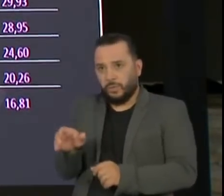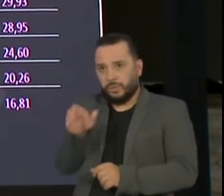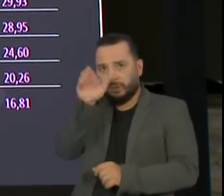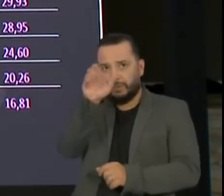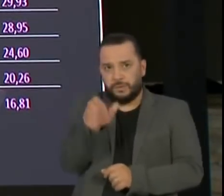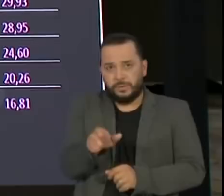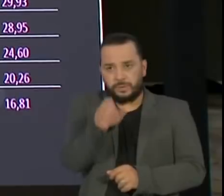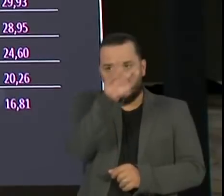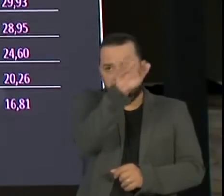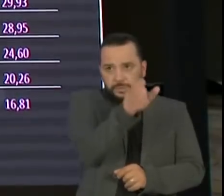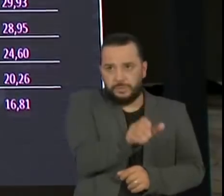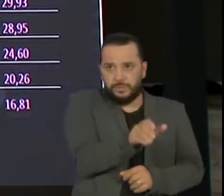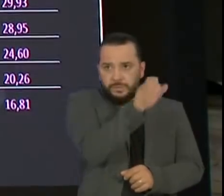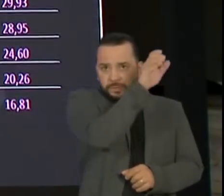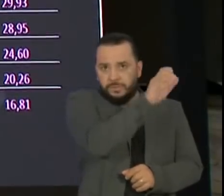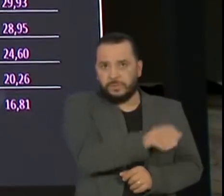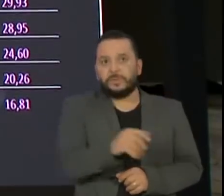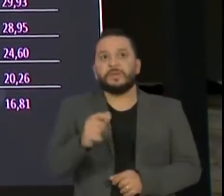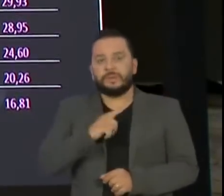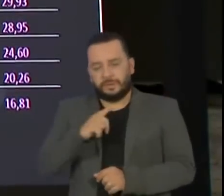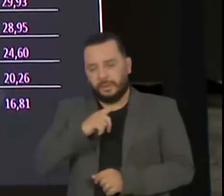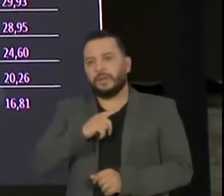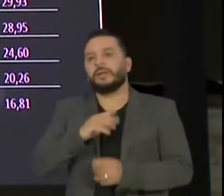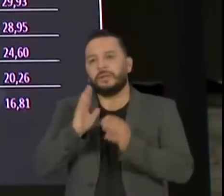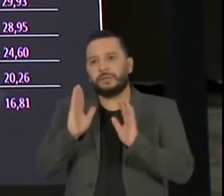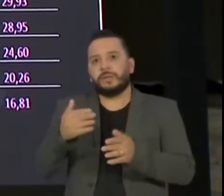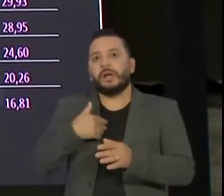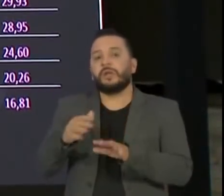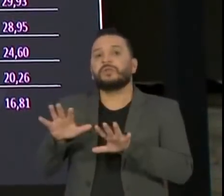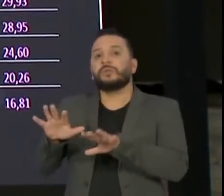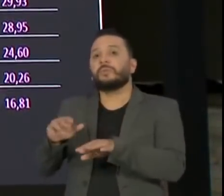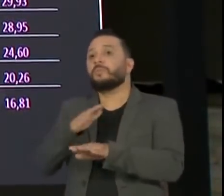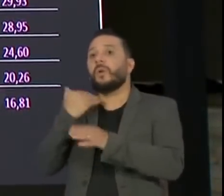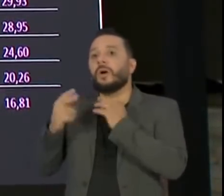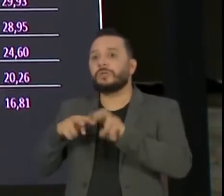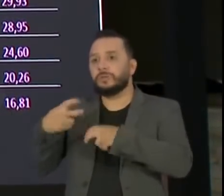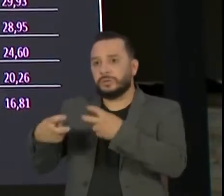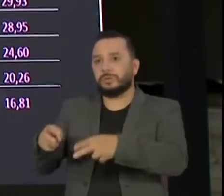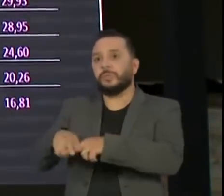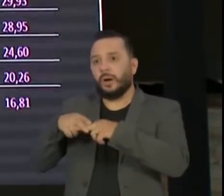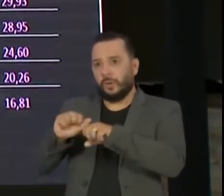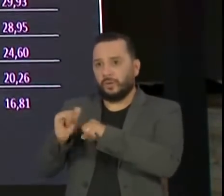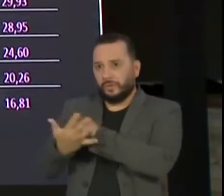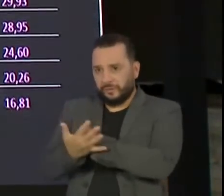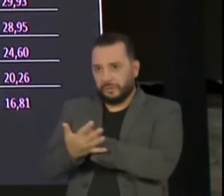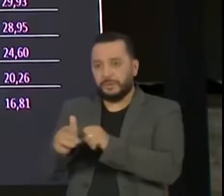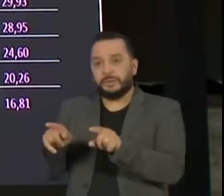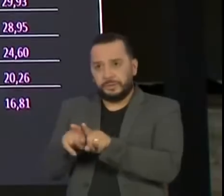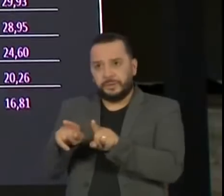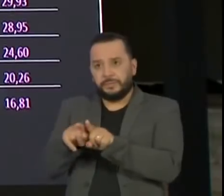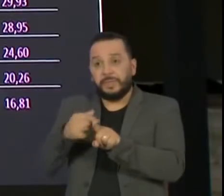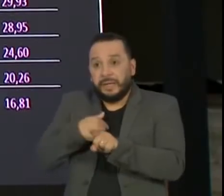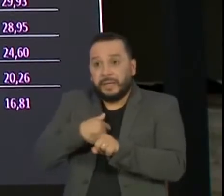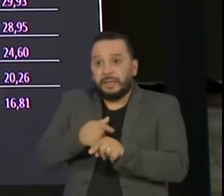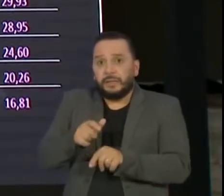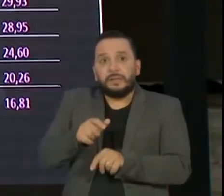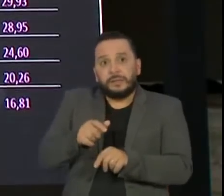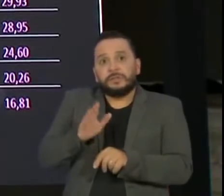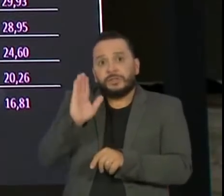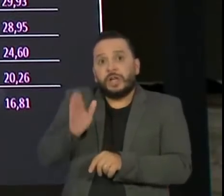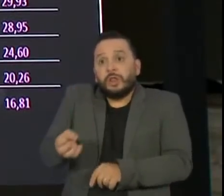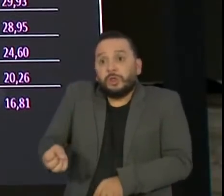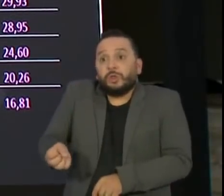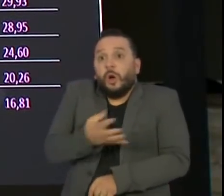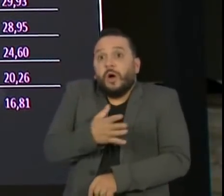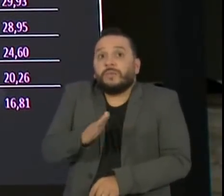epidemiológica, a coluna no meio, onde nós temos o número de óbitos que foram novos óbitos